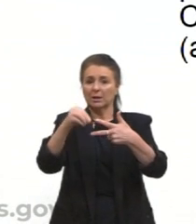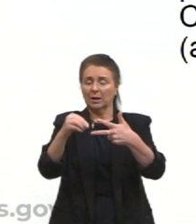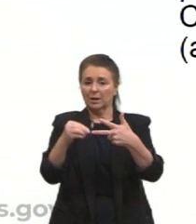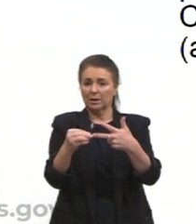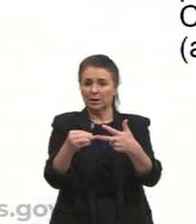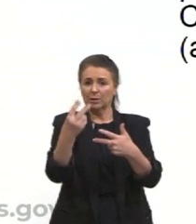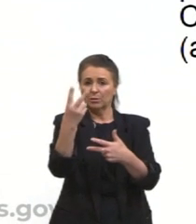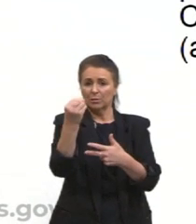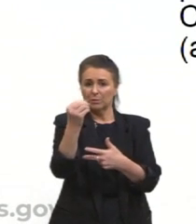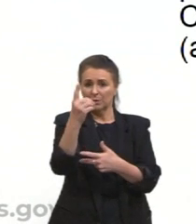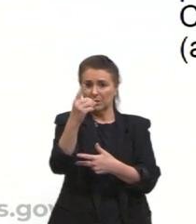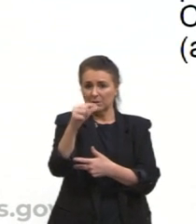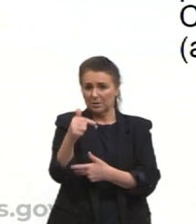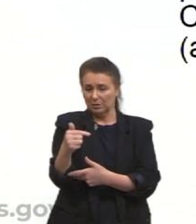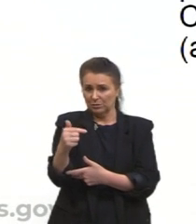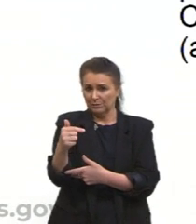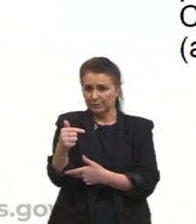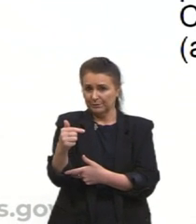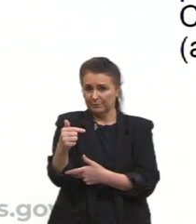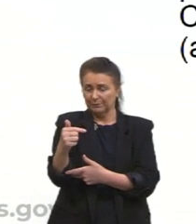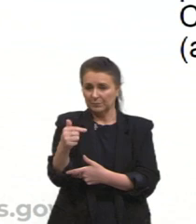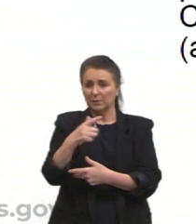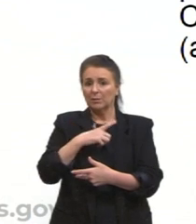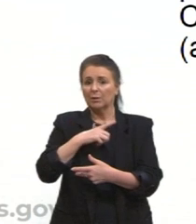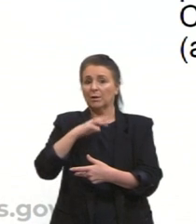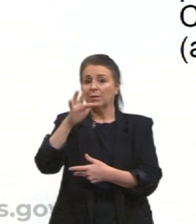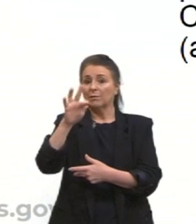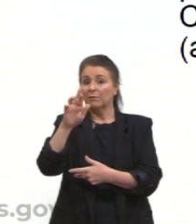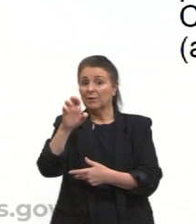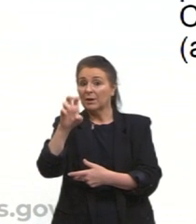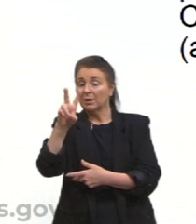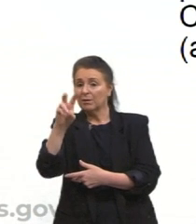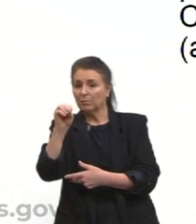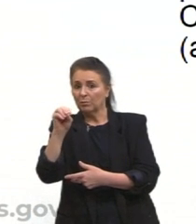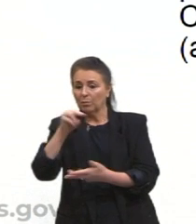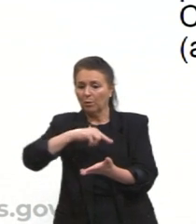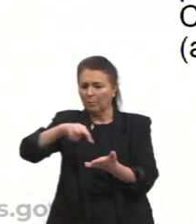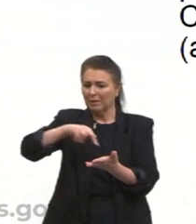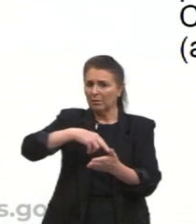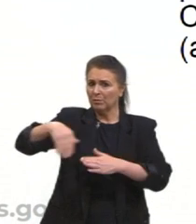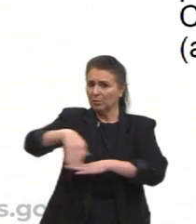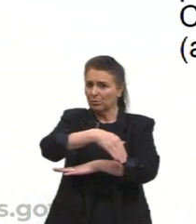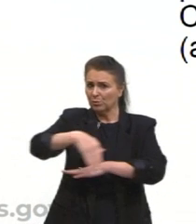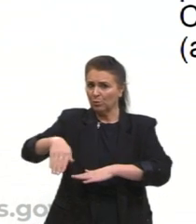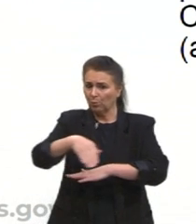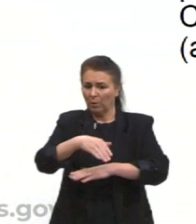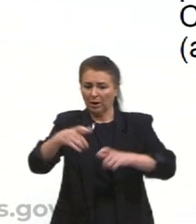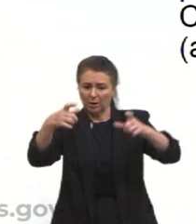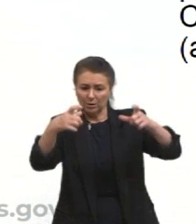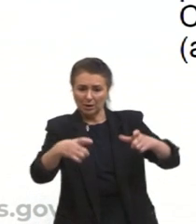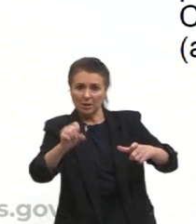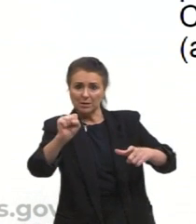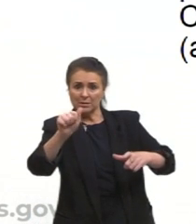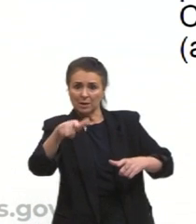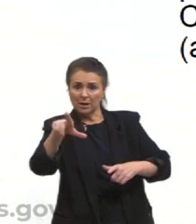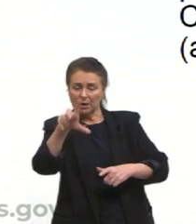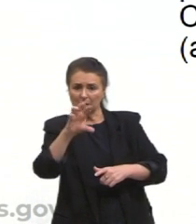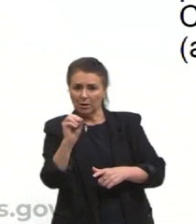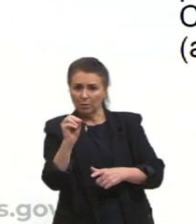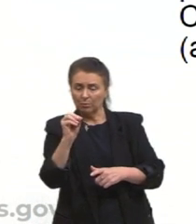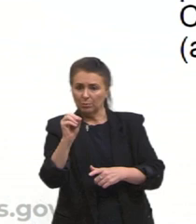o texto um diz o seguinte frevo dança de rua e de salão é a grande Alucinação do carnaval